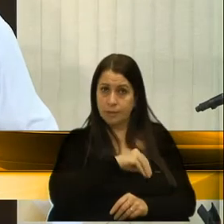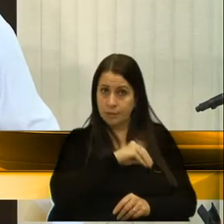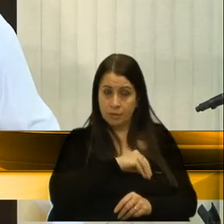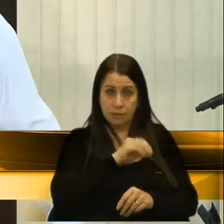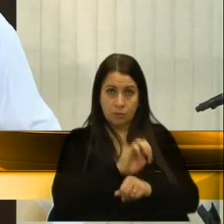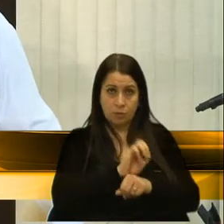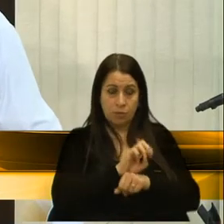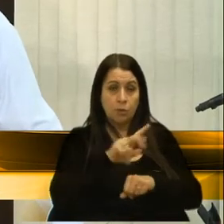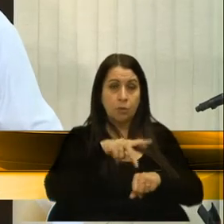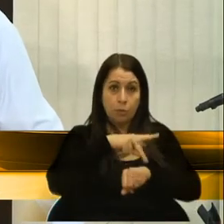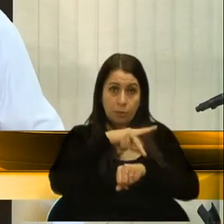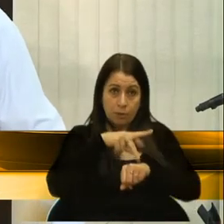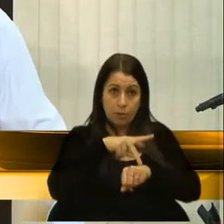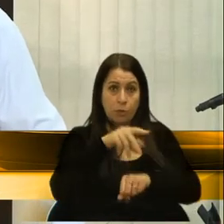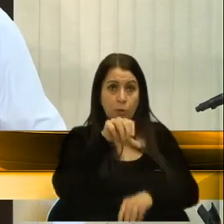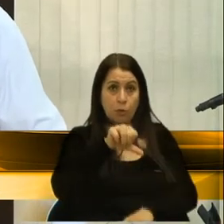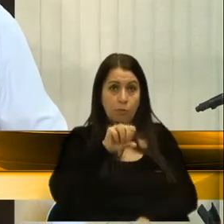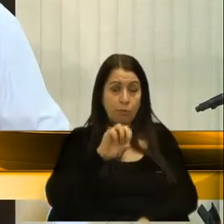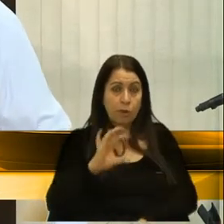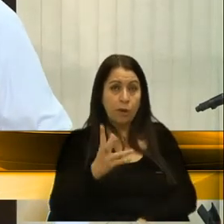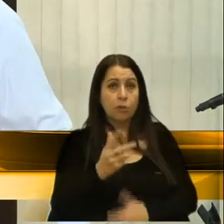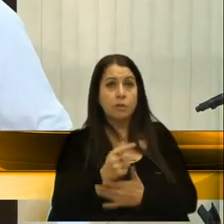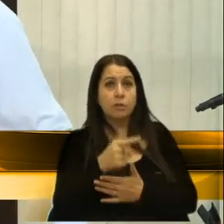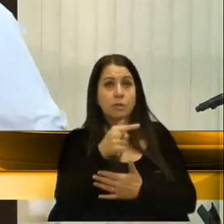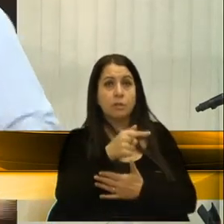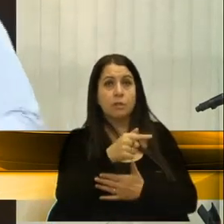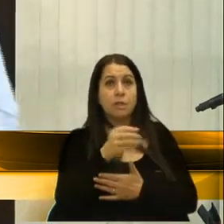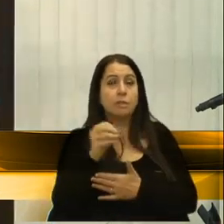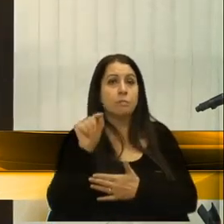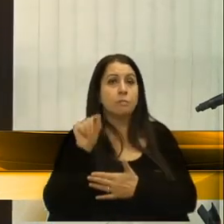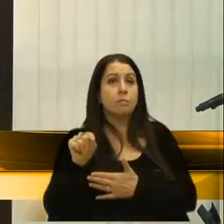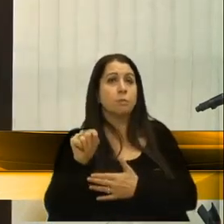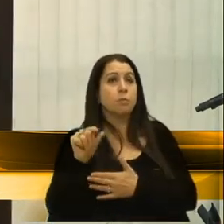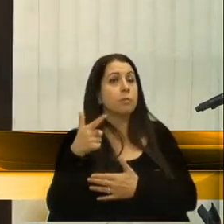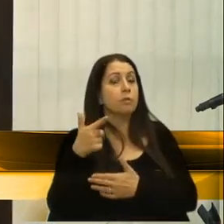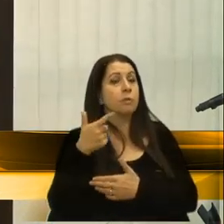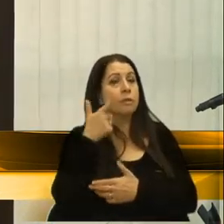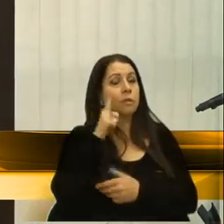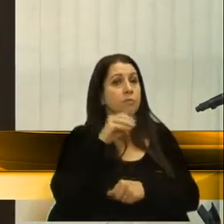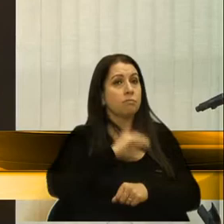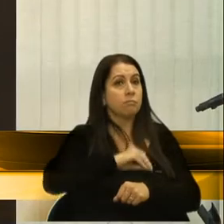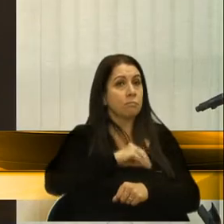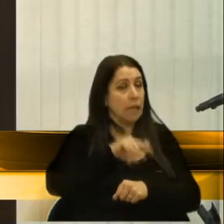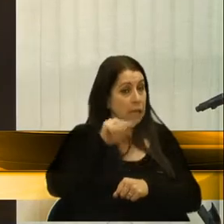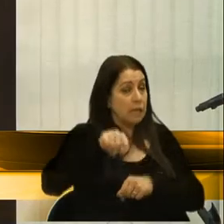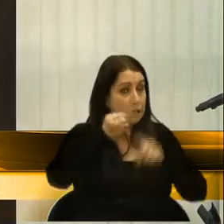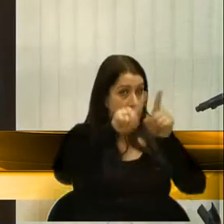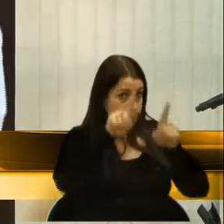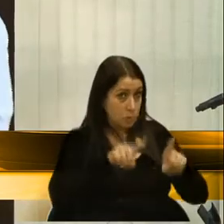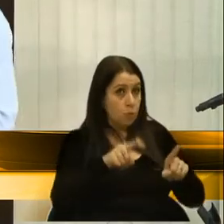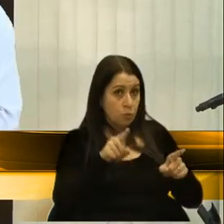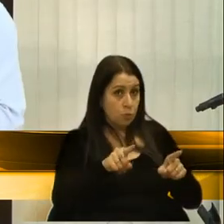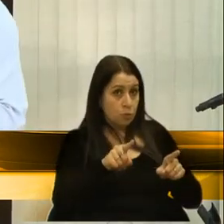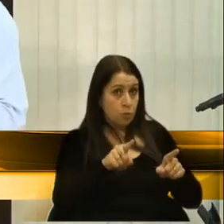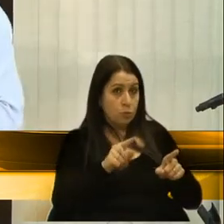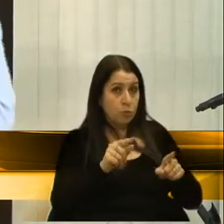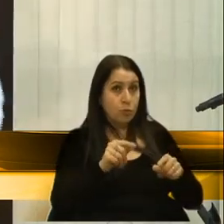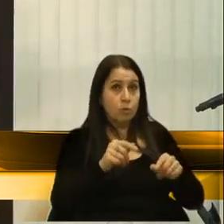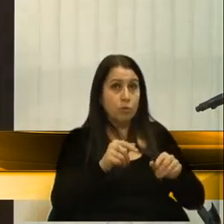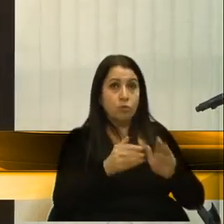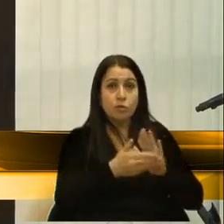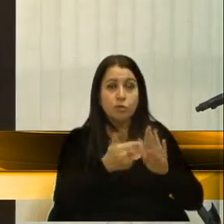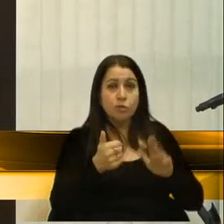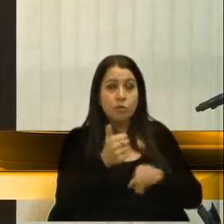No país, 9 milhões e 700 mil pessoas sem remuneração. Esses servidores, com a colocação em extinção,